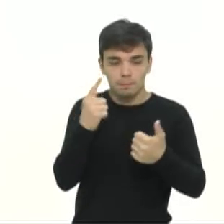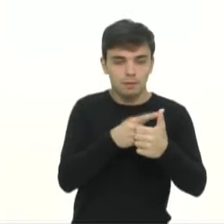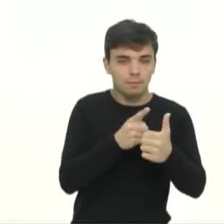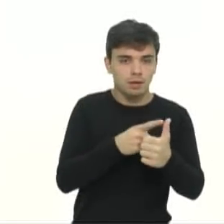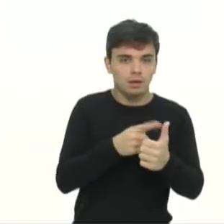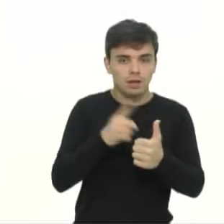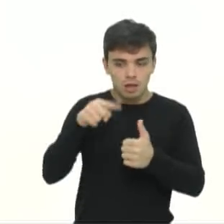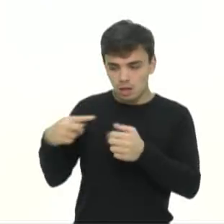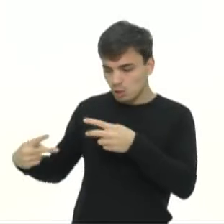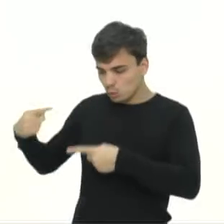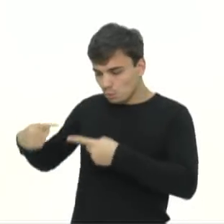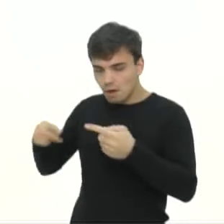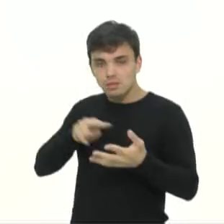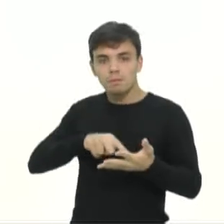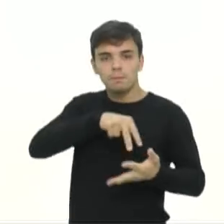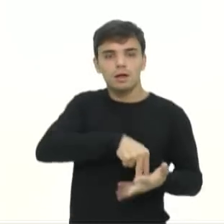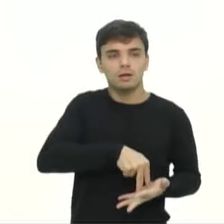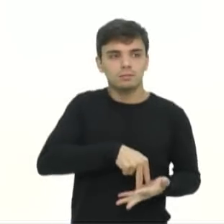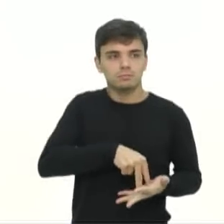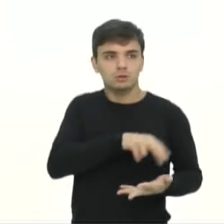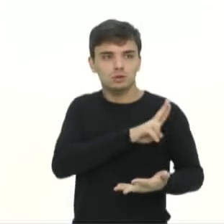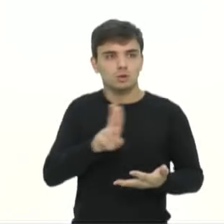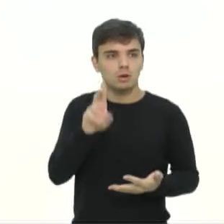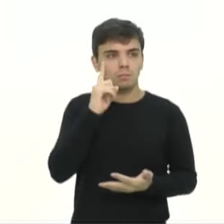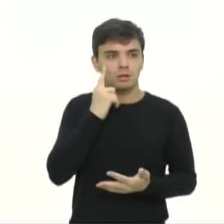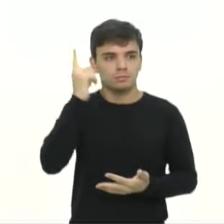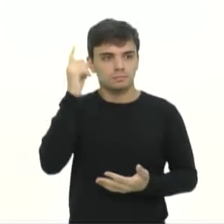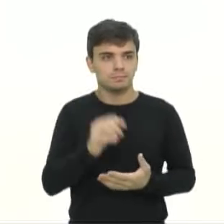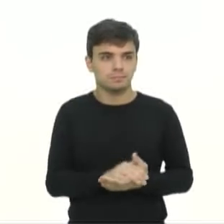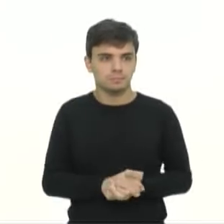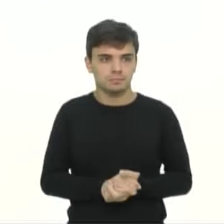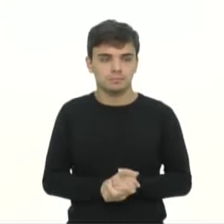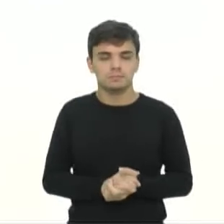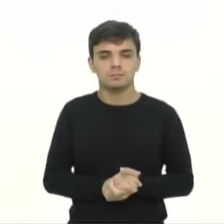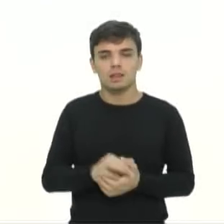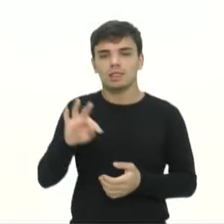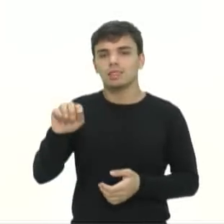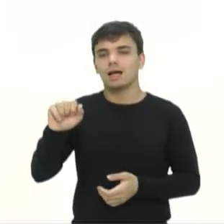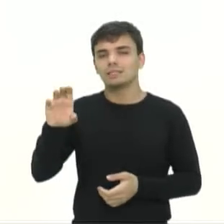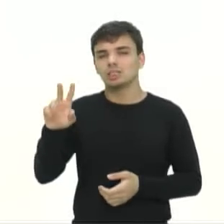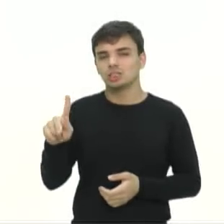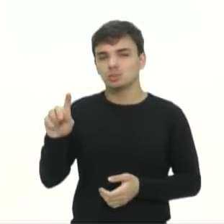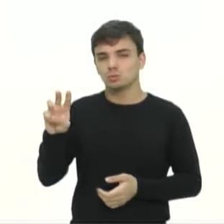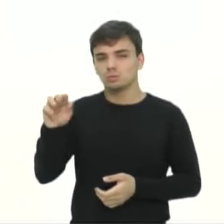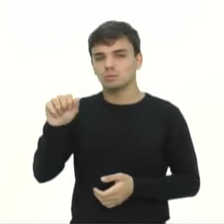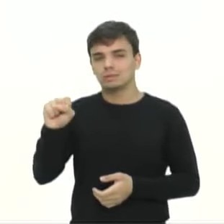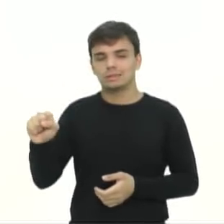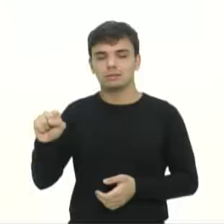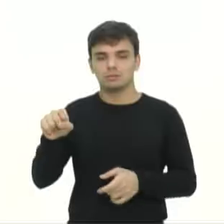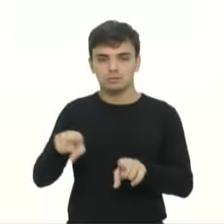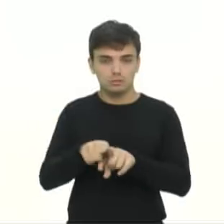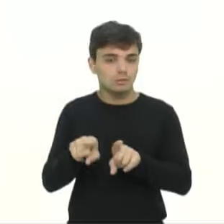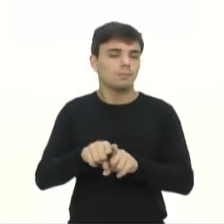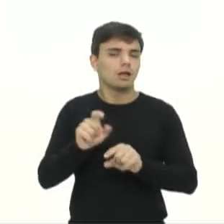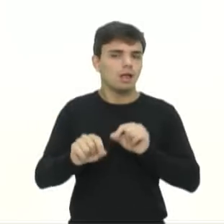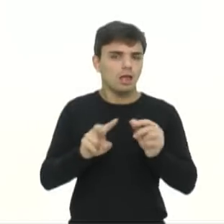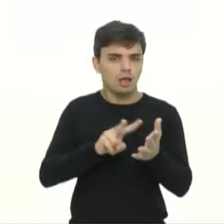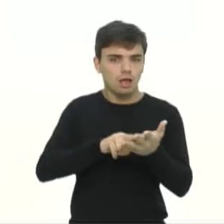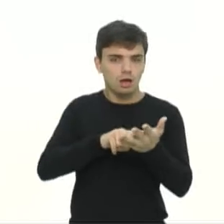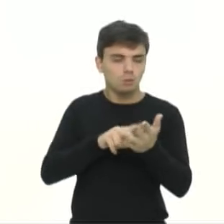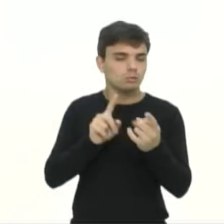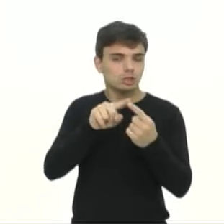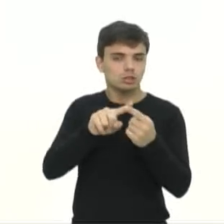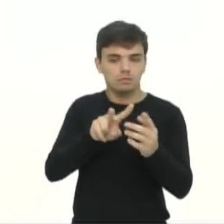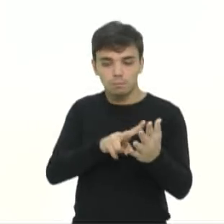é o combate em pé, chamado de tachuasa, né, no qual o objetivo é derrubar o oponente, tentando um ippon, e a